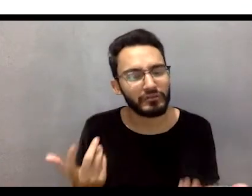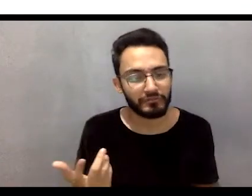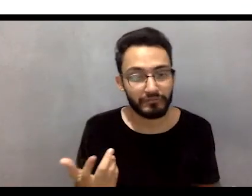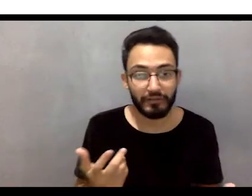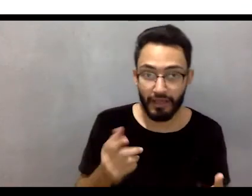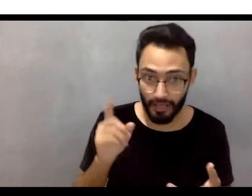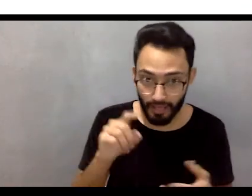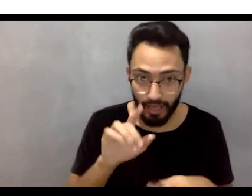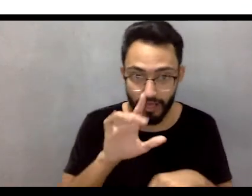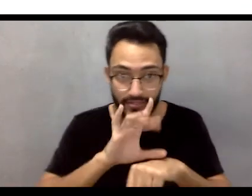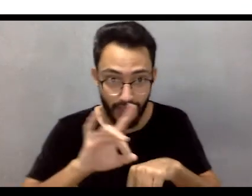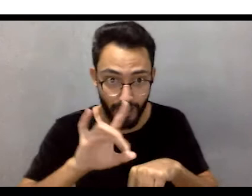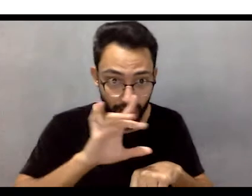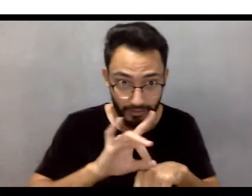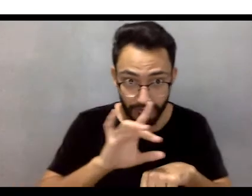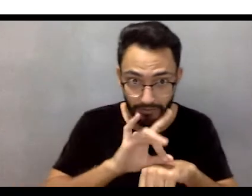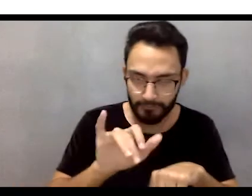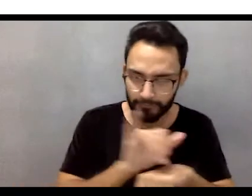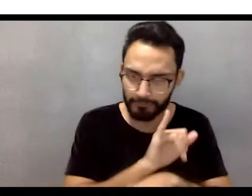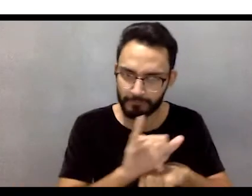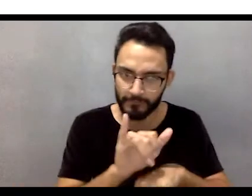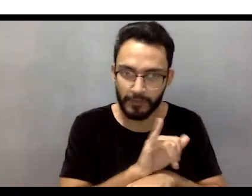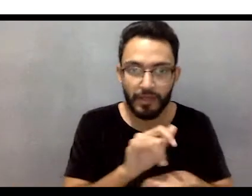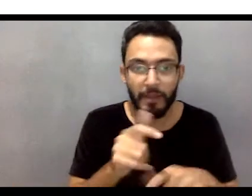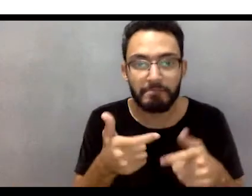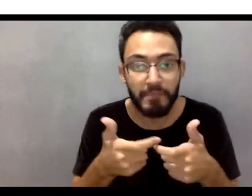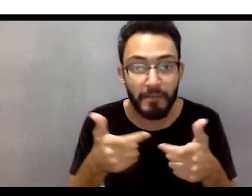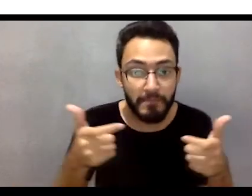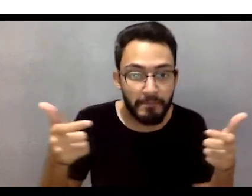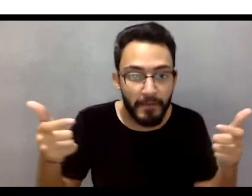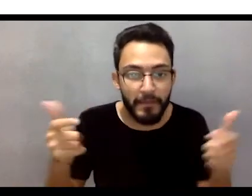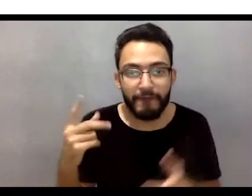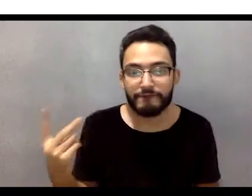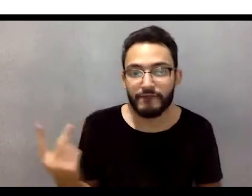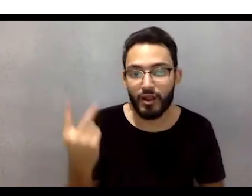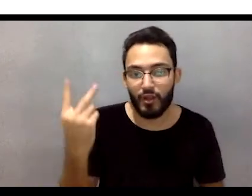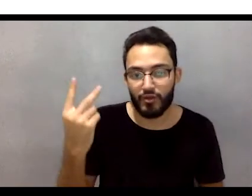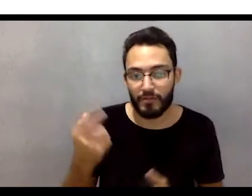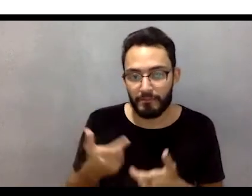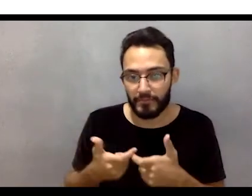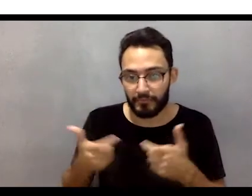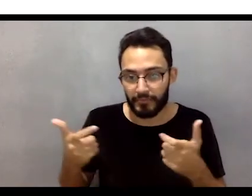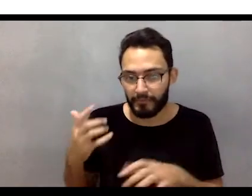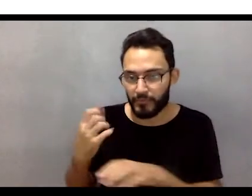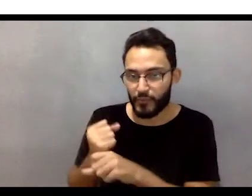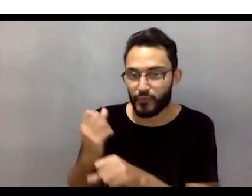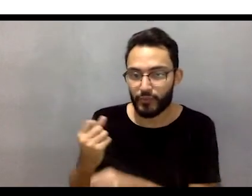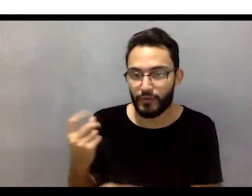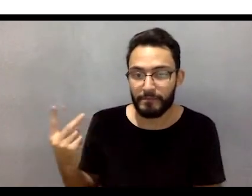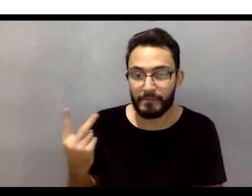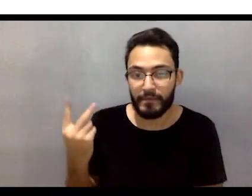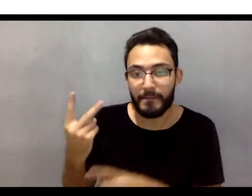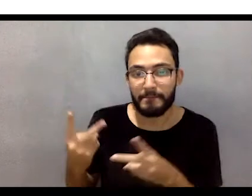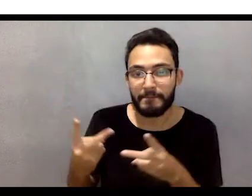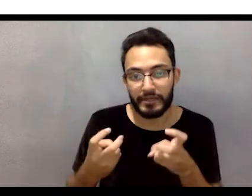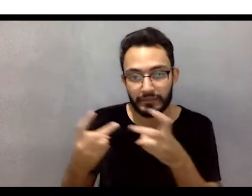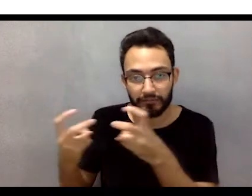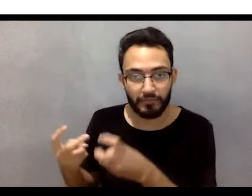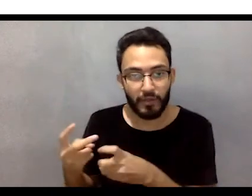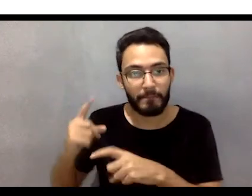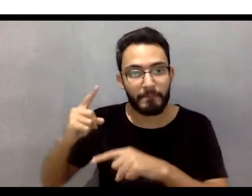uma técnica que ela visa aumentar o valor, o valor percebido